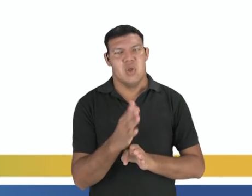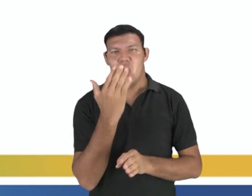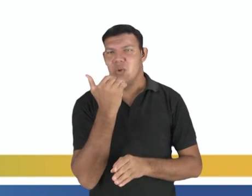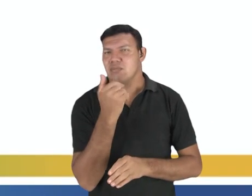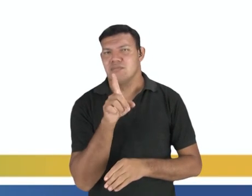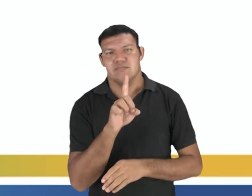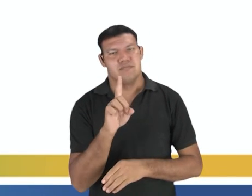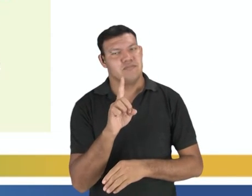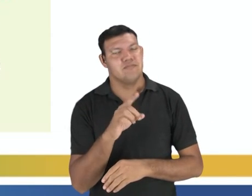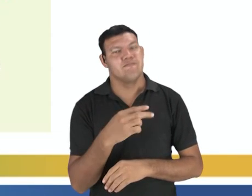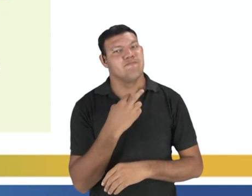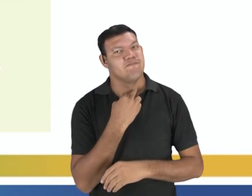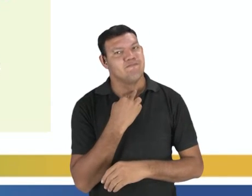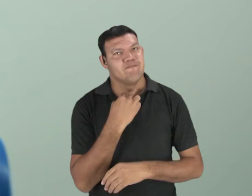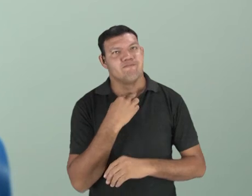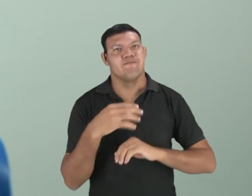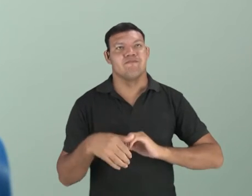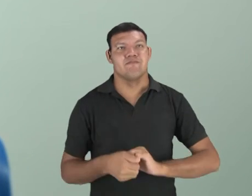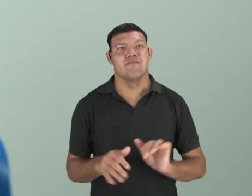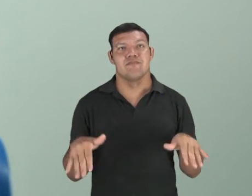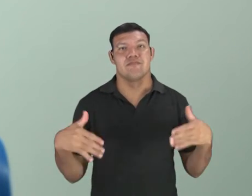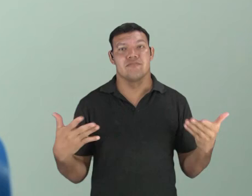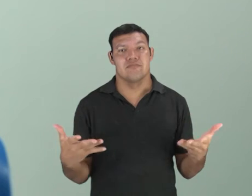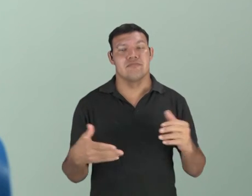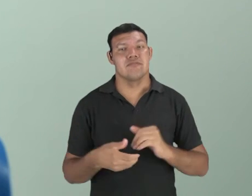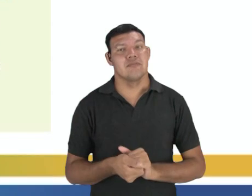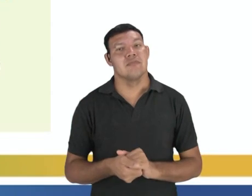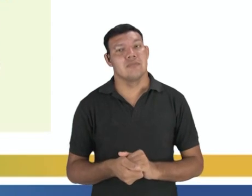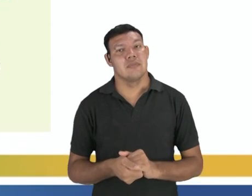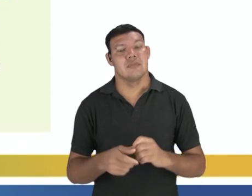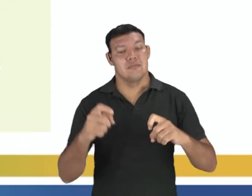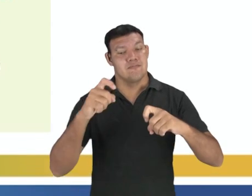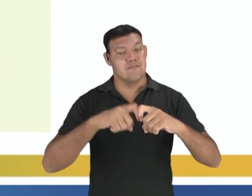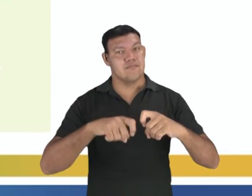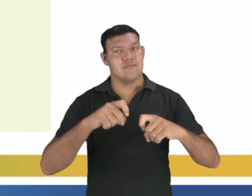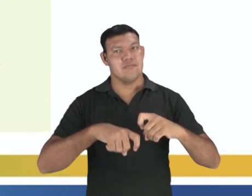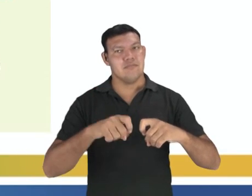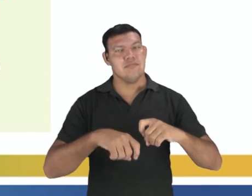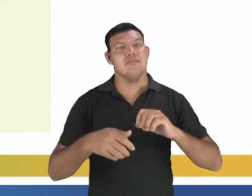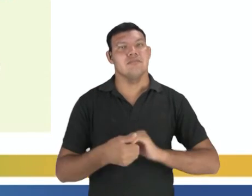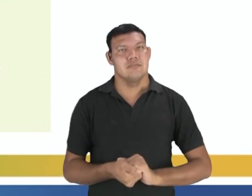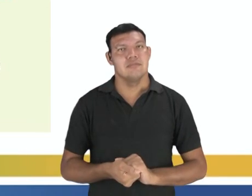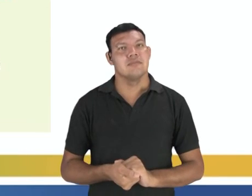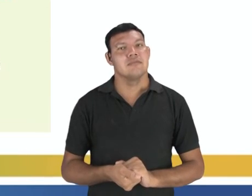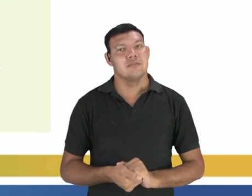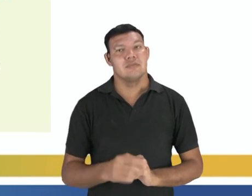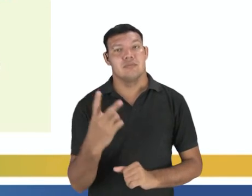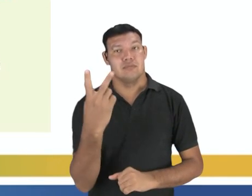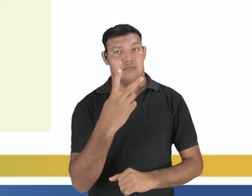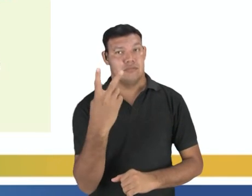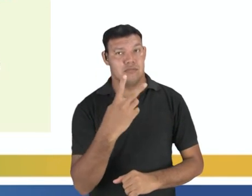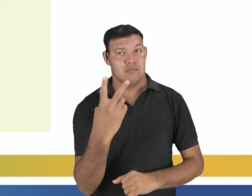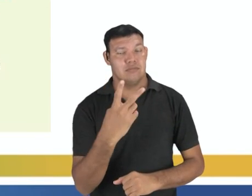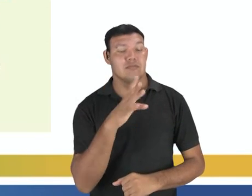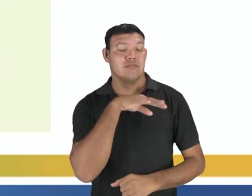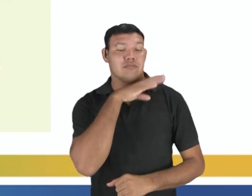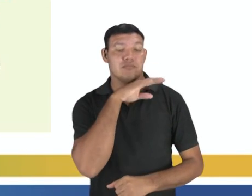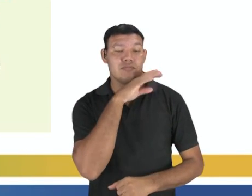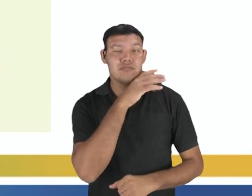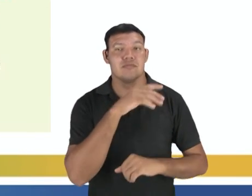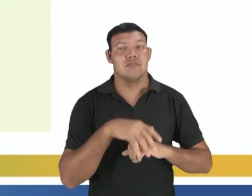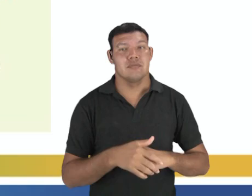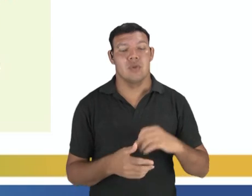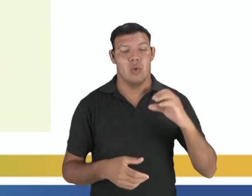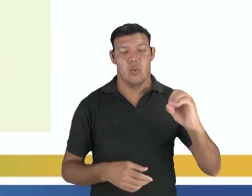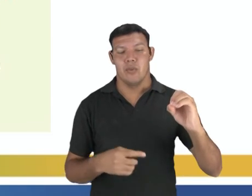alimente desse alimento em questão. E aqui, a reprodução sexuada é aquela reprodução onde a gente vai ter aí